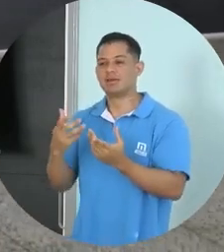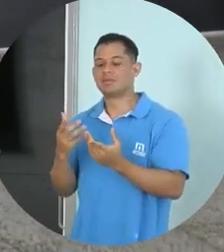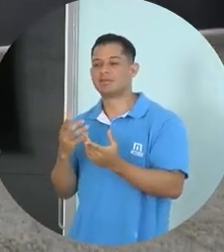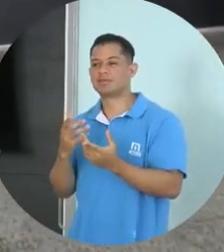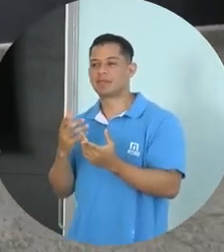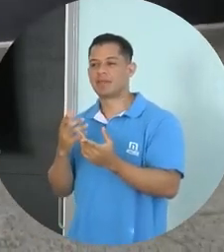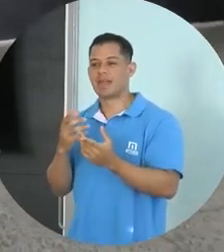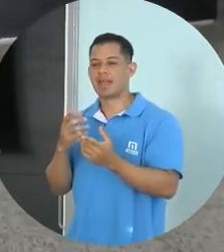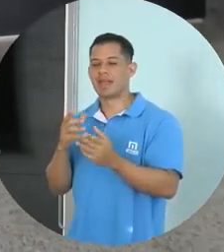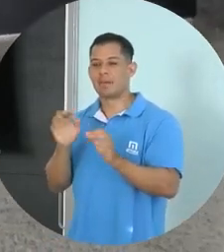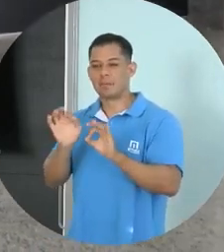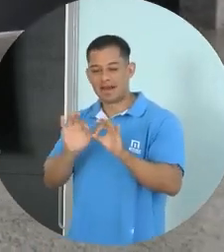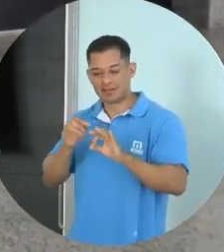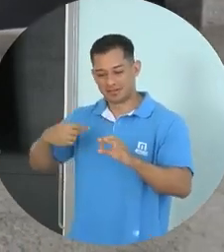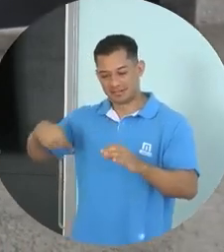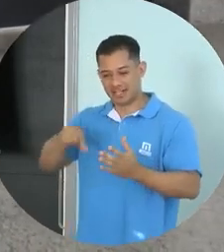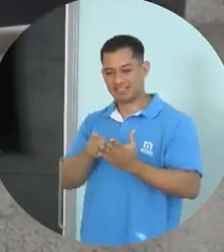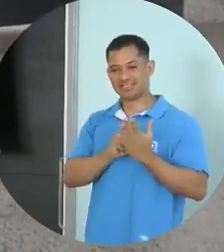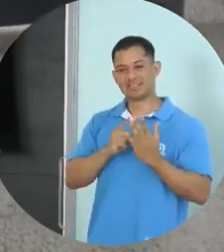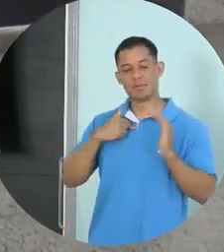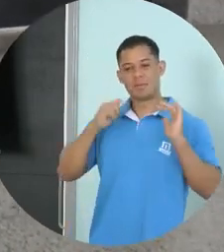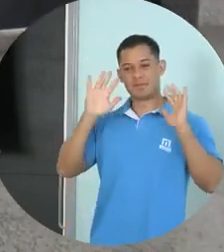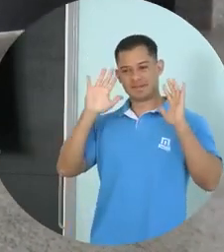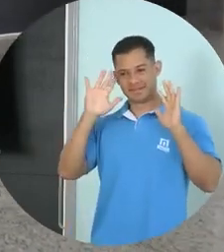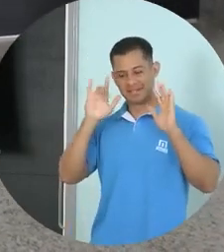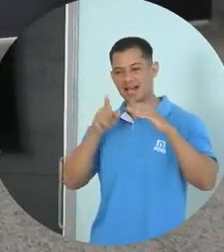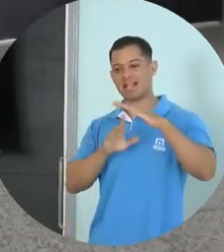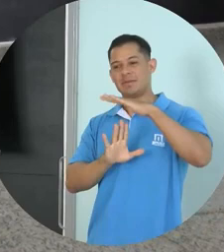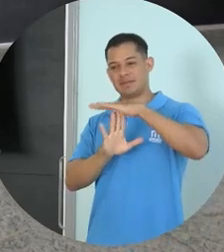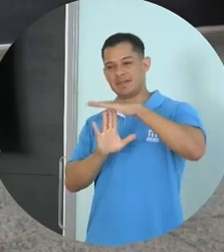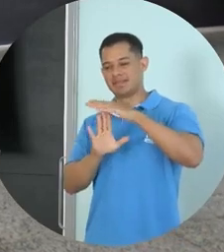gente faz essas limitações também.